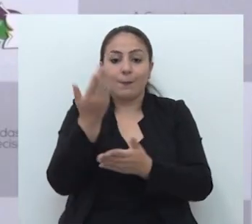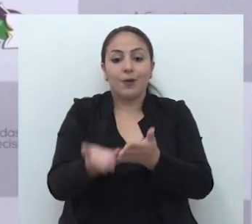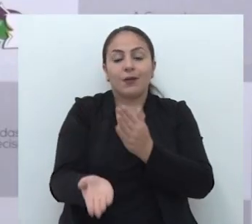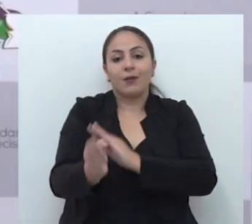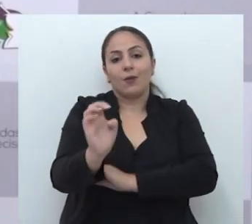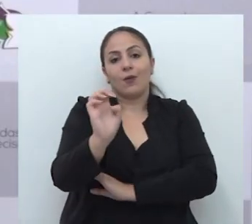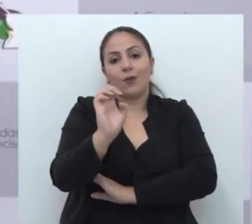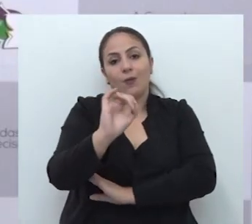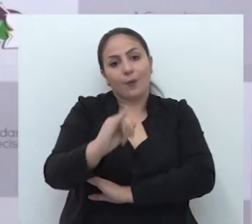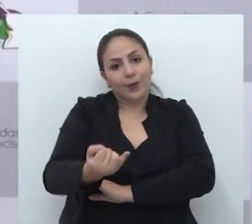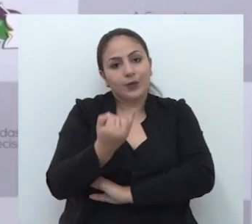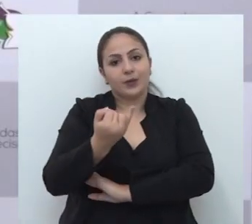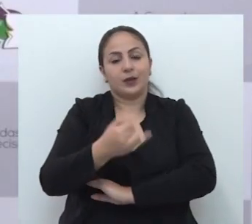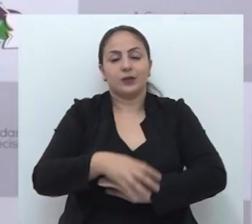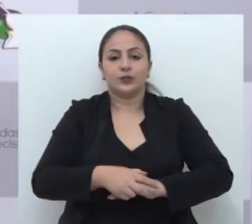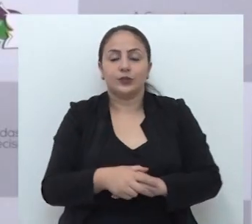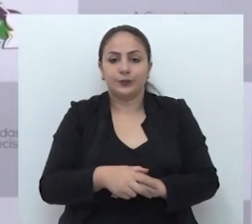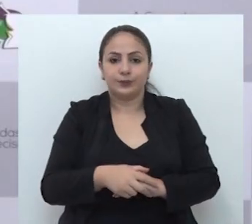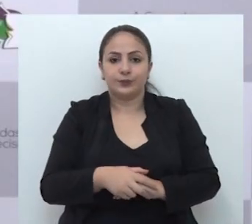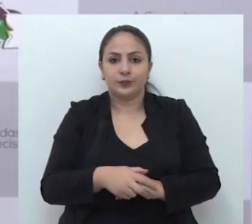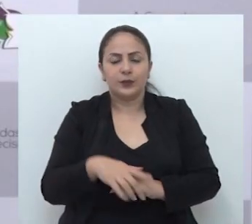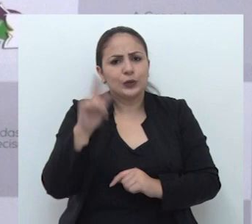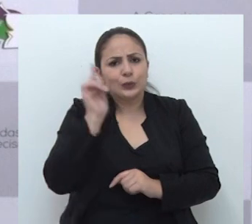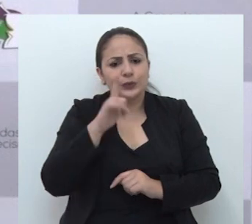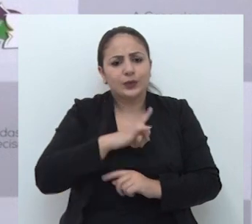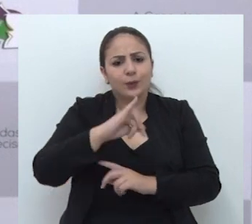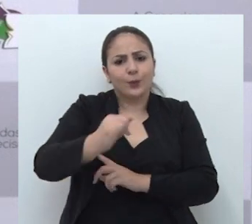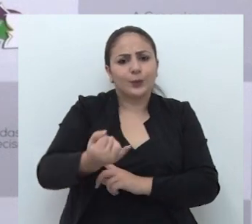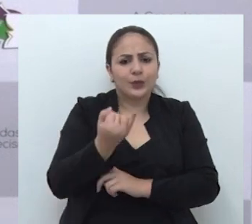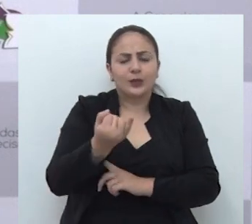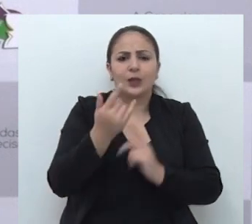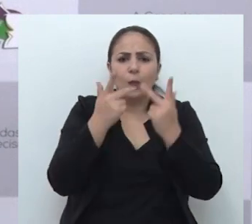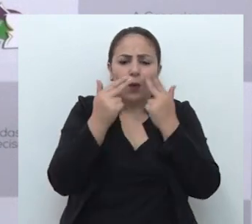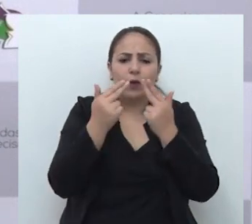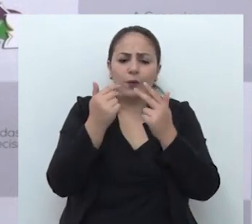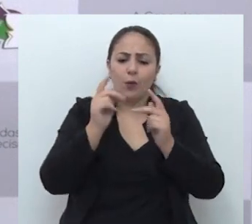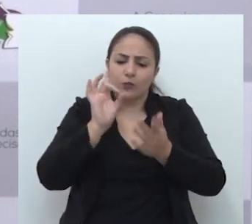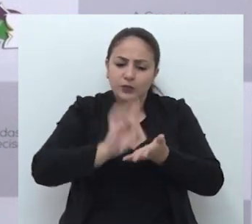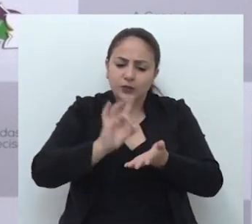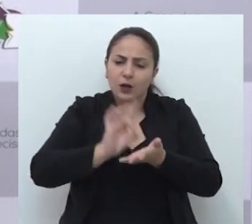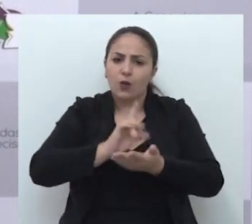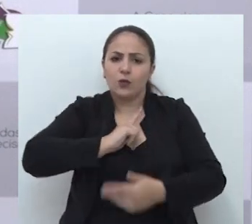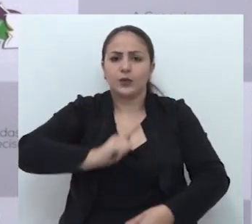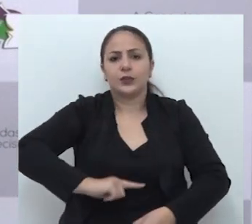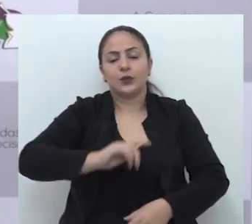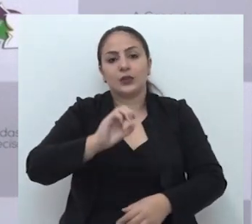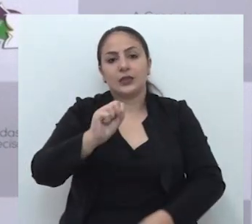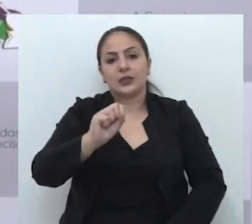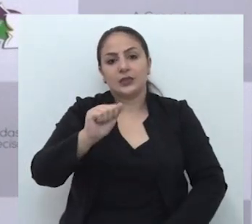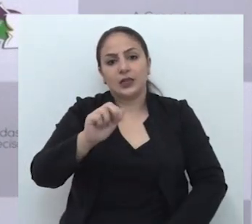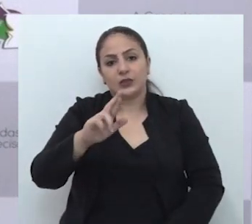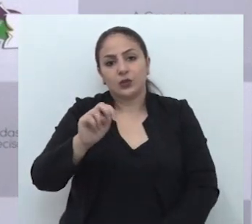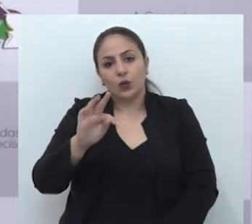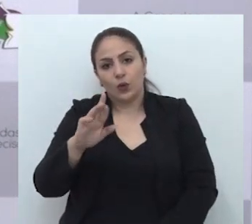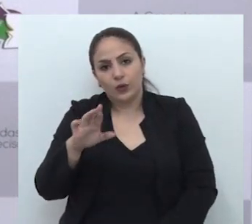grande oportunidade de dar uma chance para que o atual governador